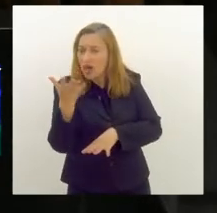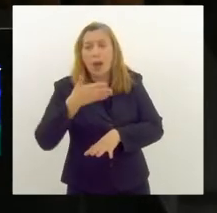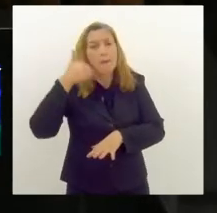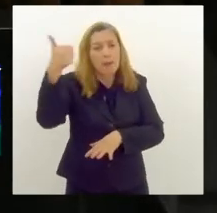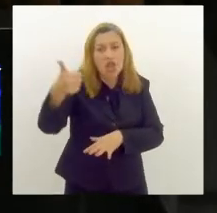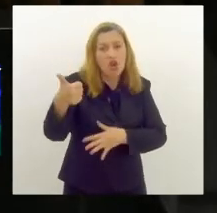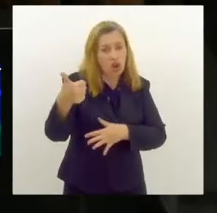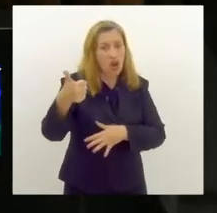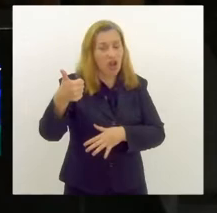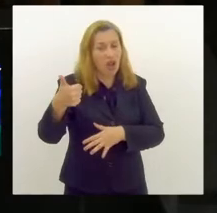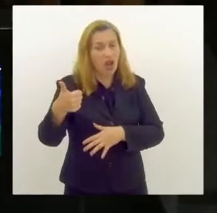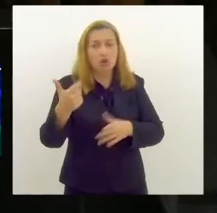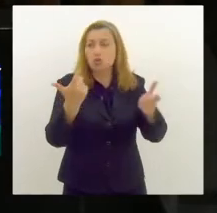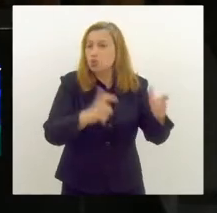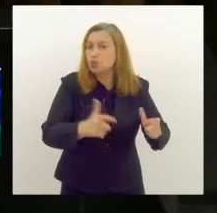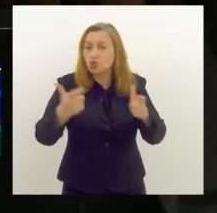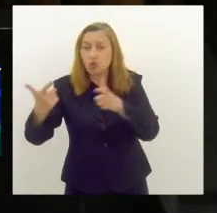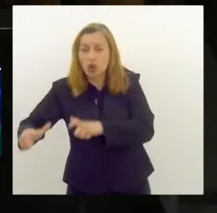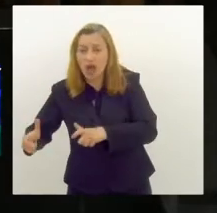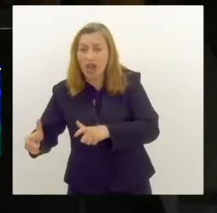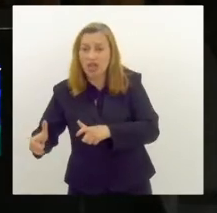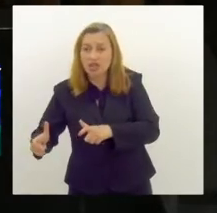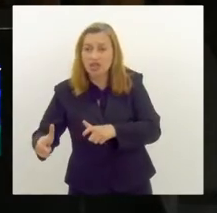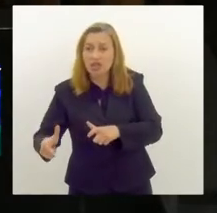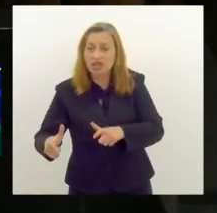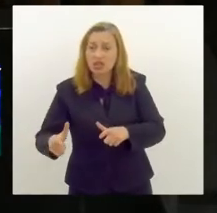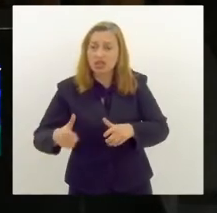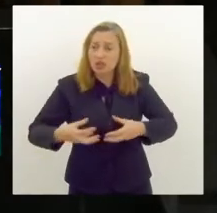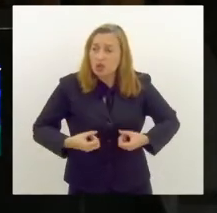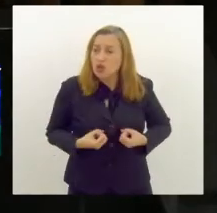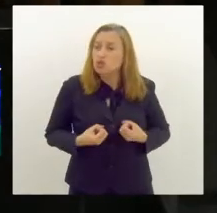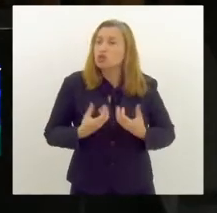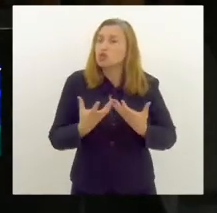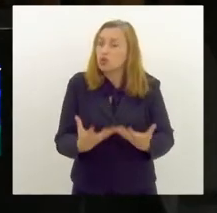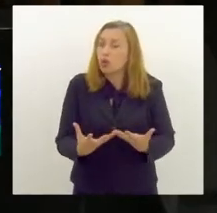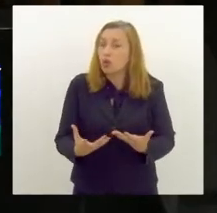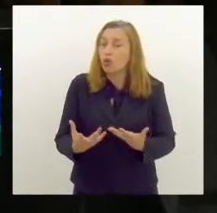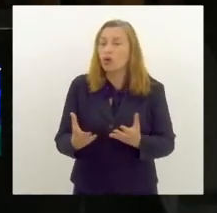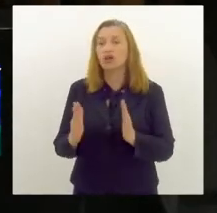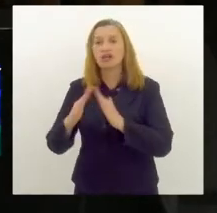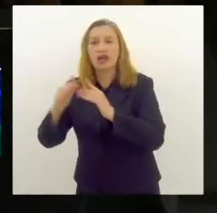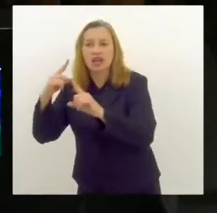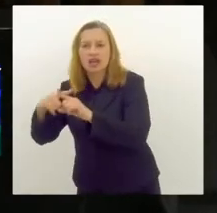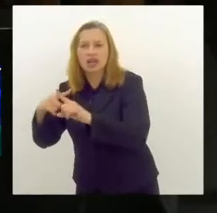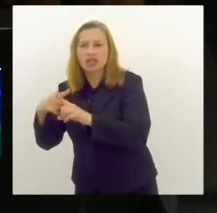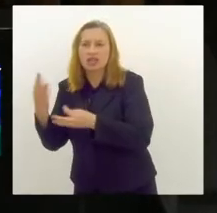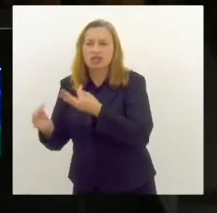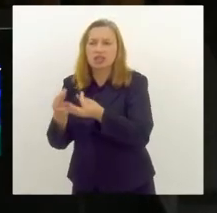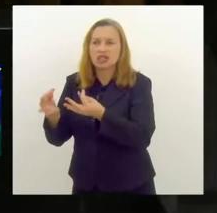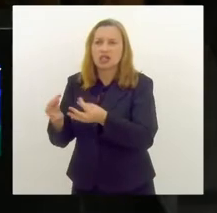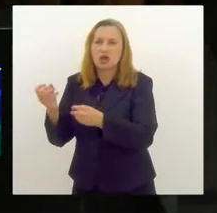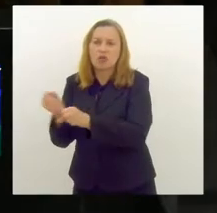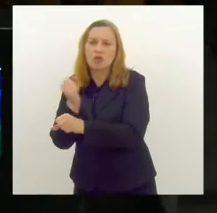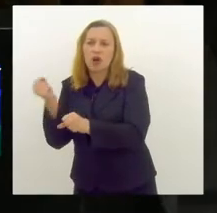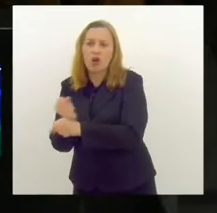melhorar os ambientes onde as pessoas se doam para isso. Na igreja, isso é tratado como uma obra